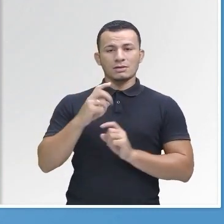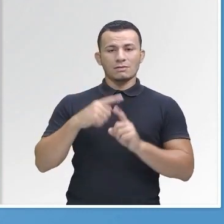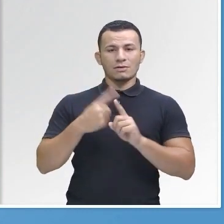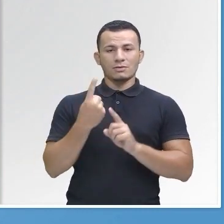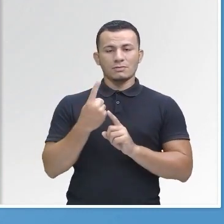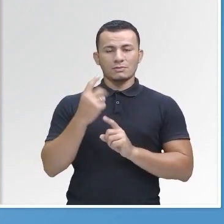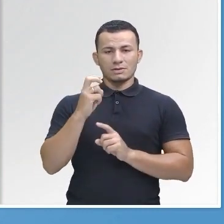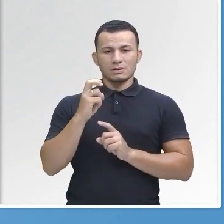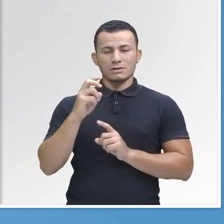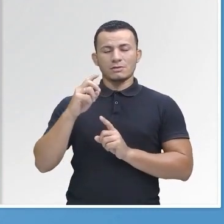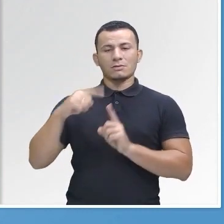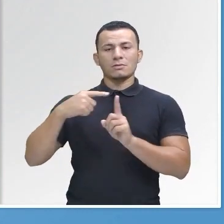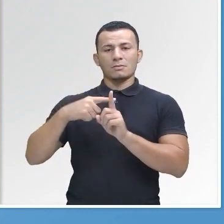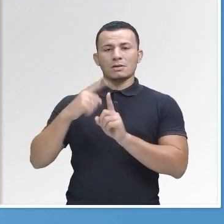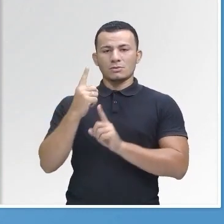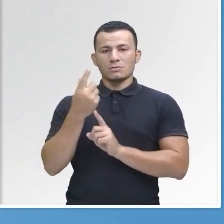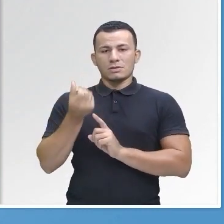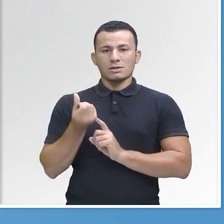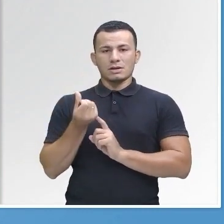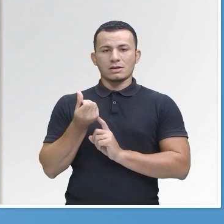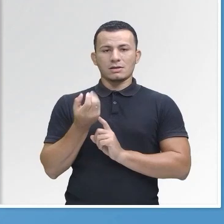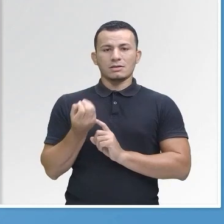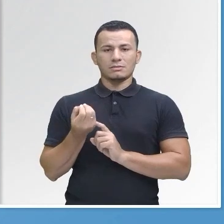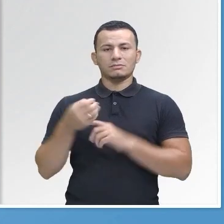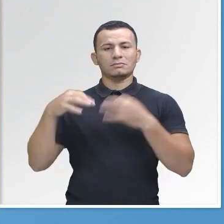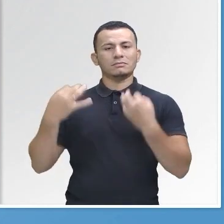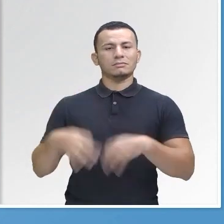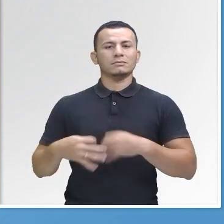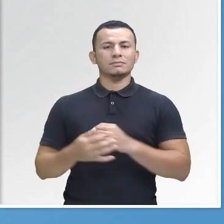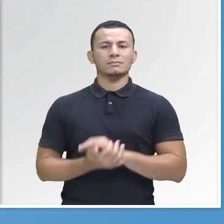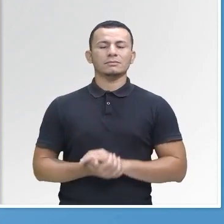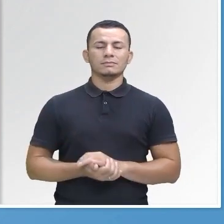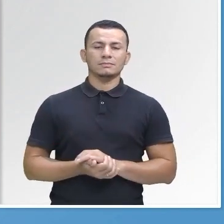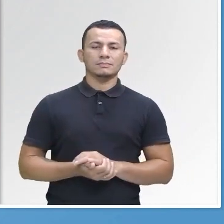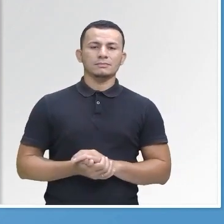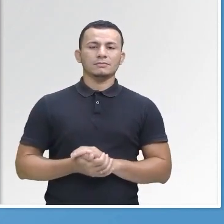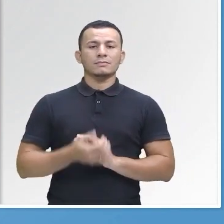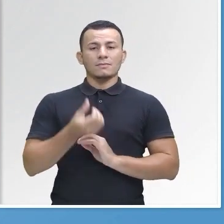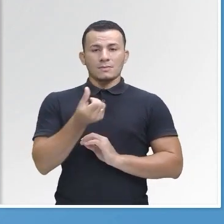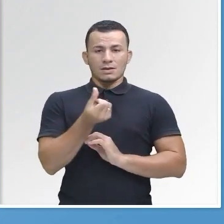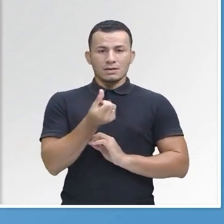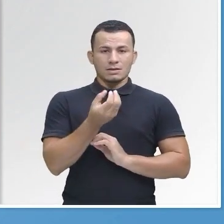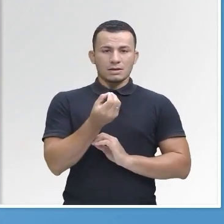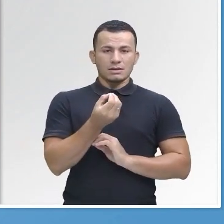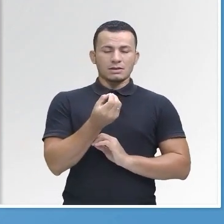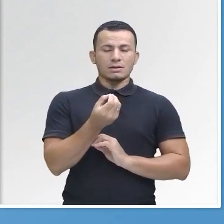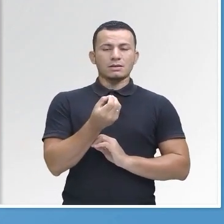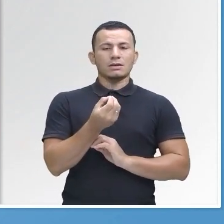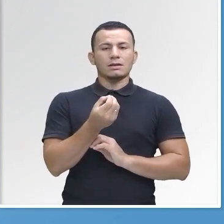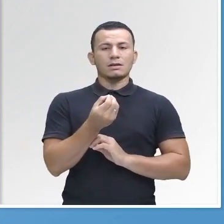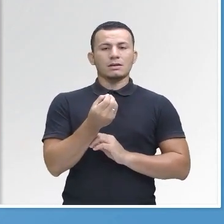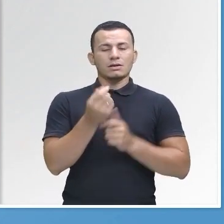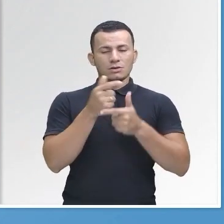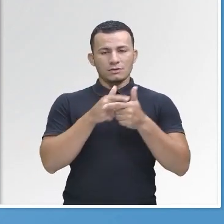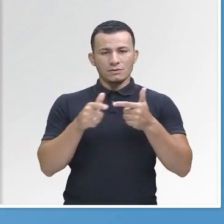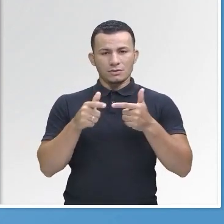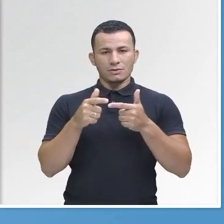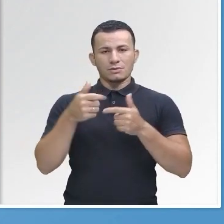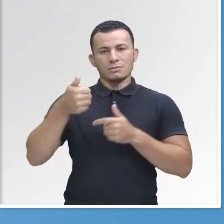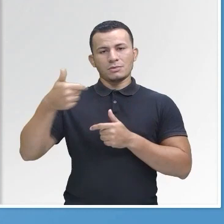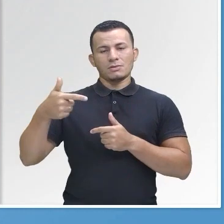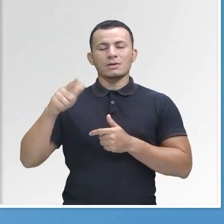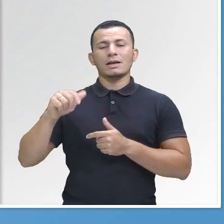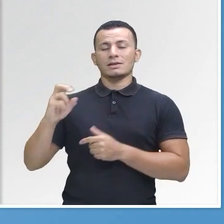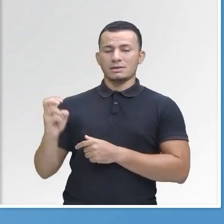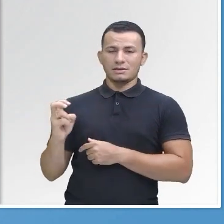1, 6. 60. Então, 60 dividido por 12 é quanto? 5. Ou